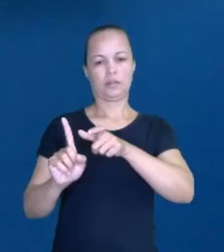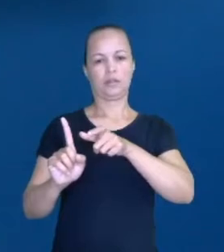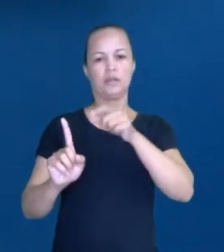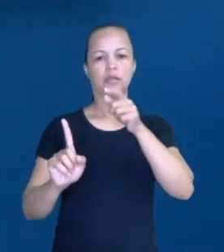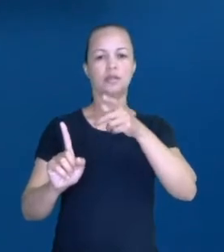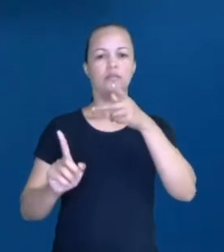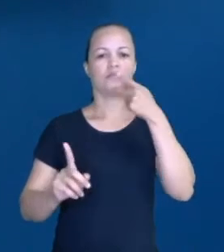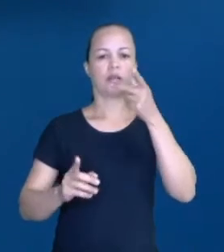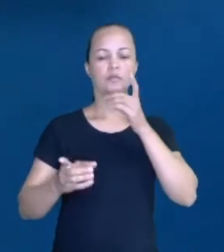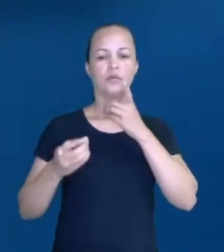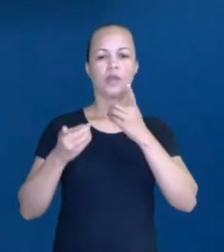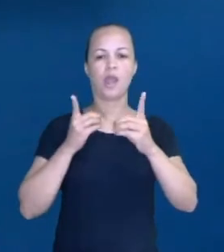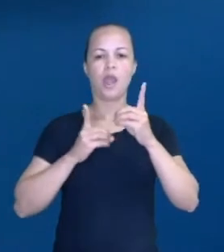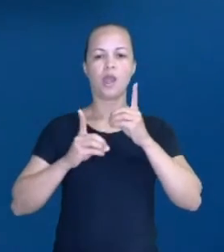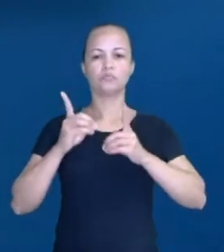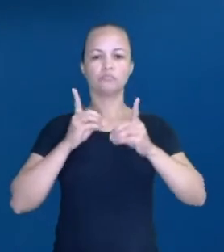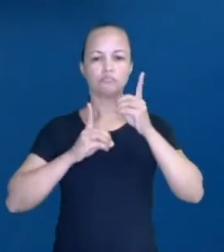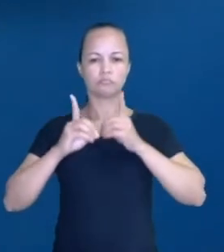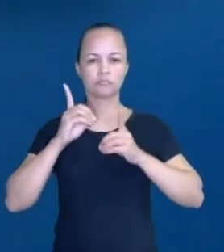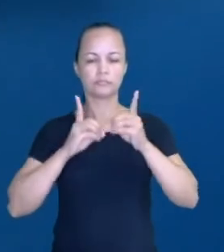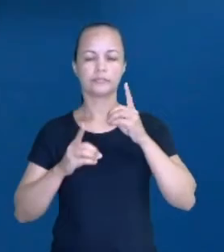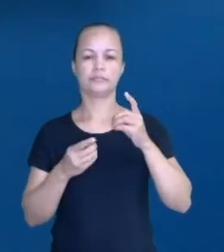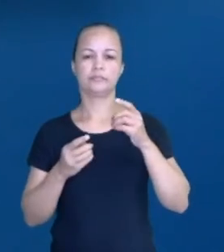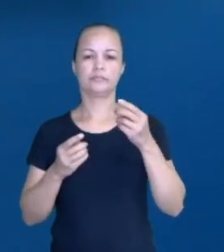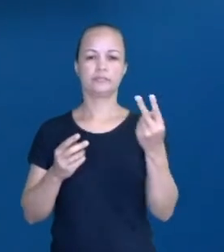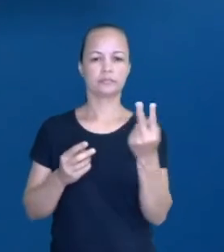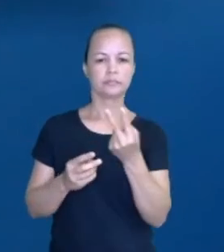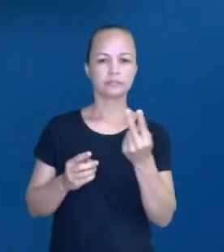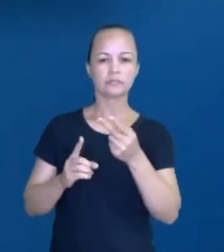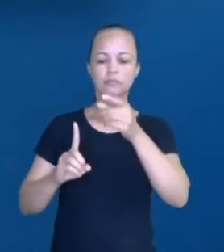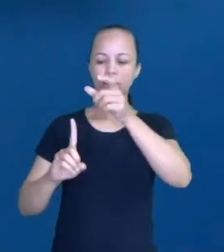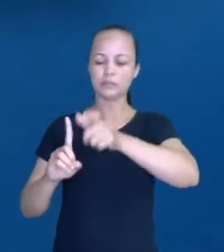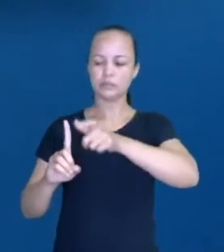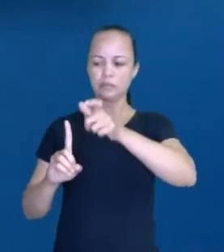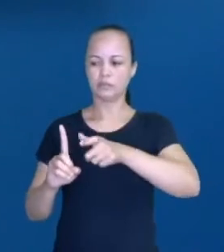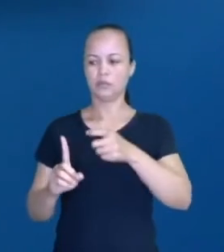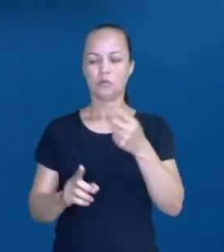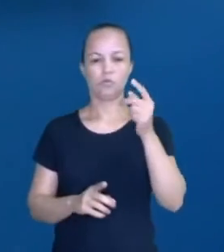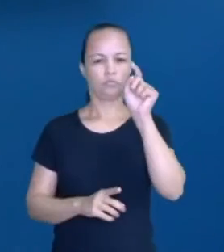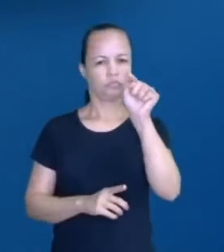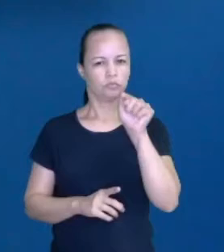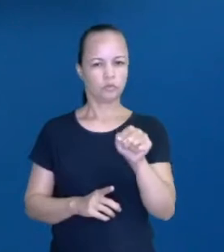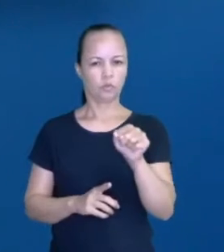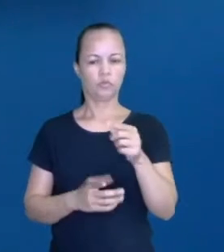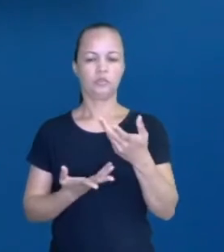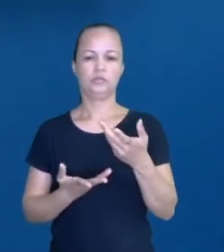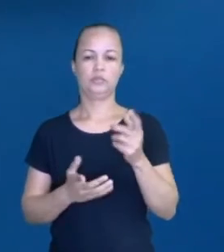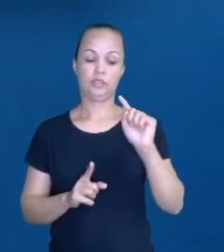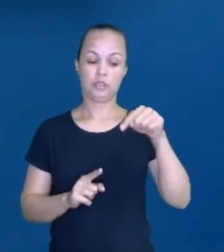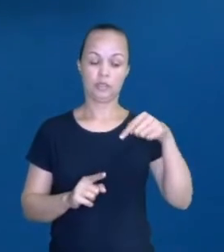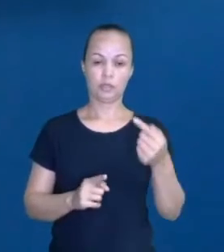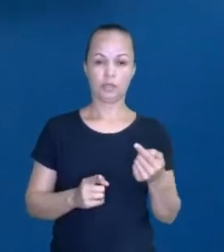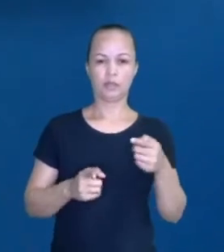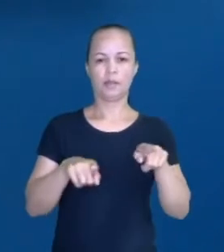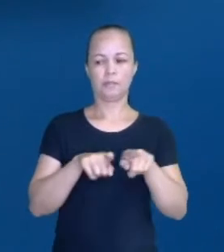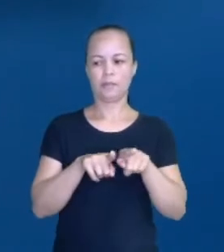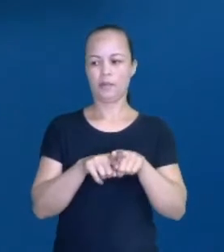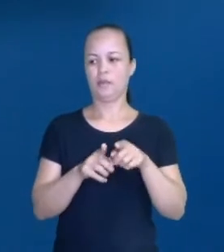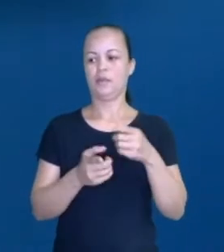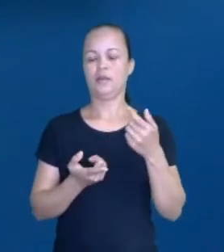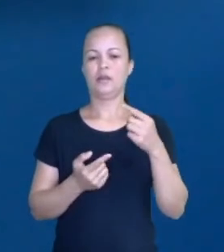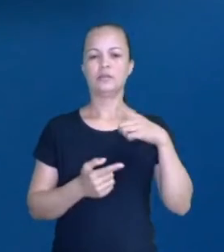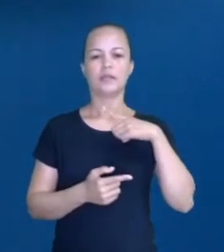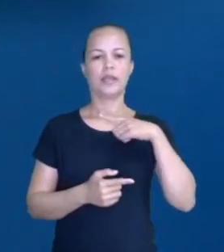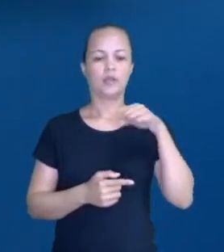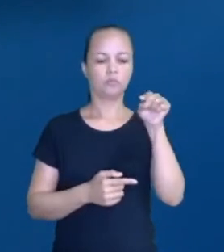um diálogo entre os personagens, como a gente viu aqui nos 2 pontos, ó. Então, após os 2 pontos, em seguida já vem